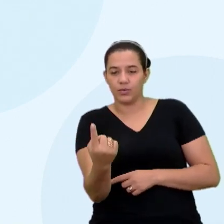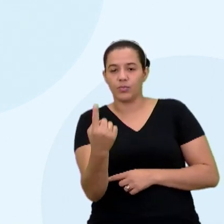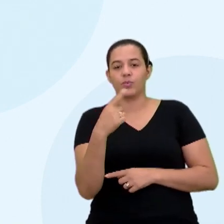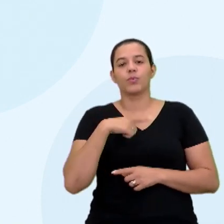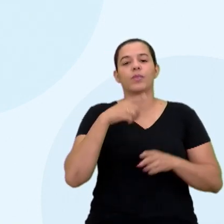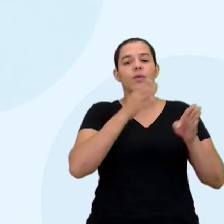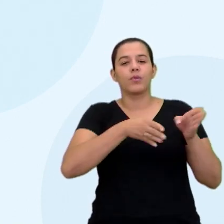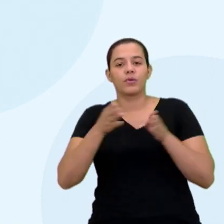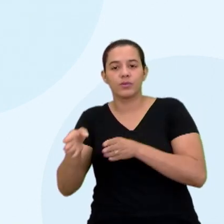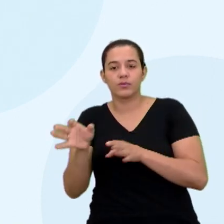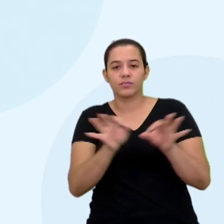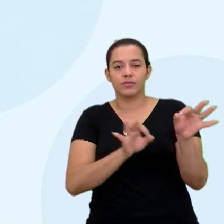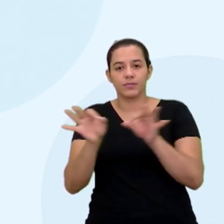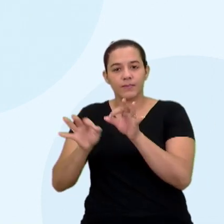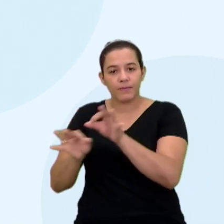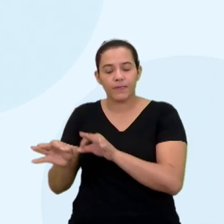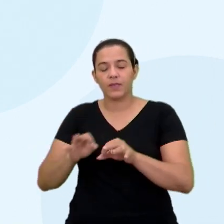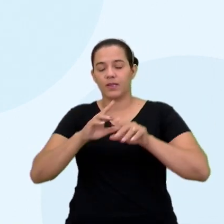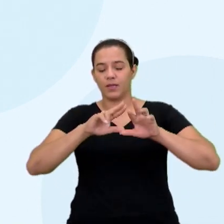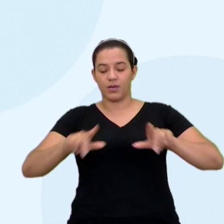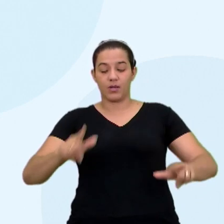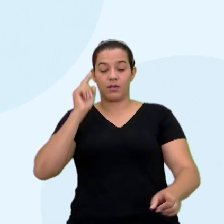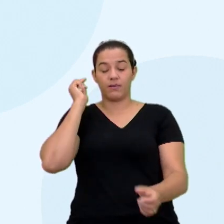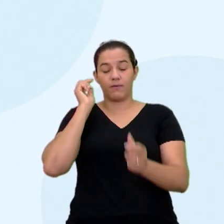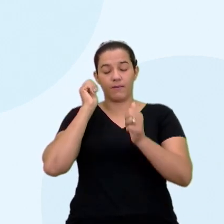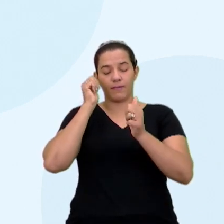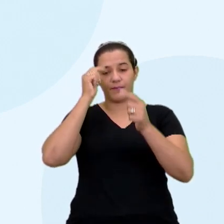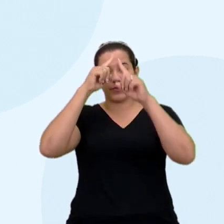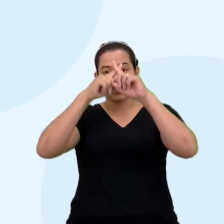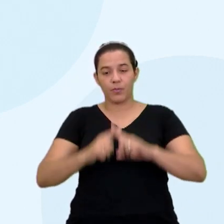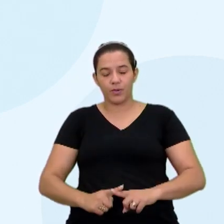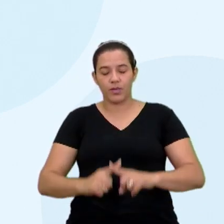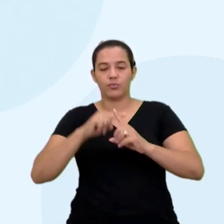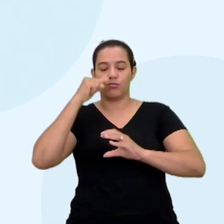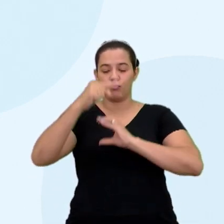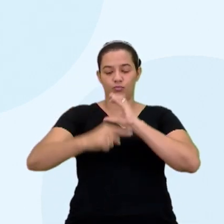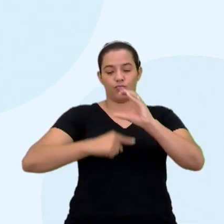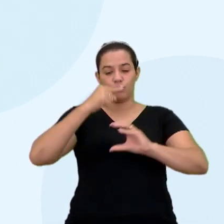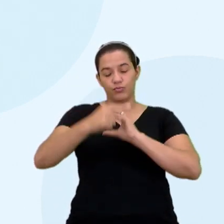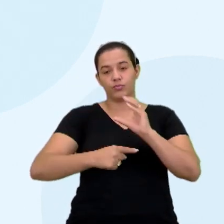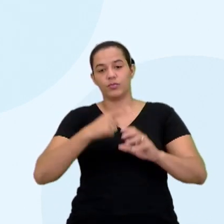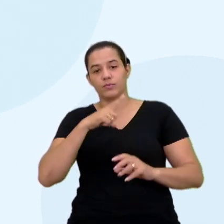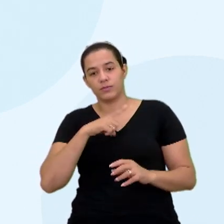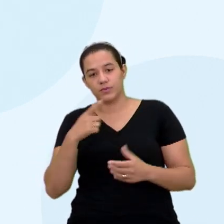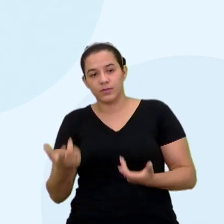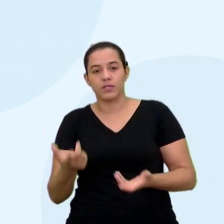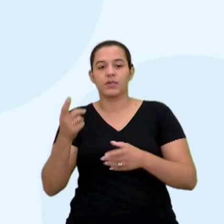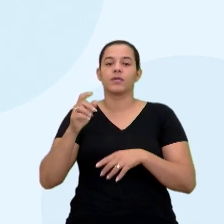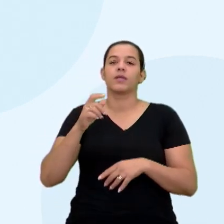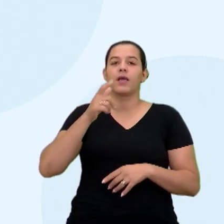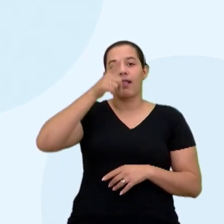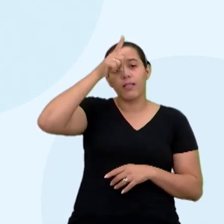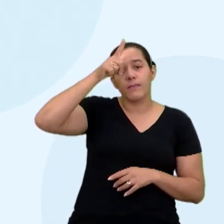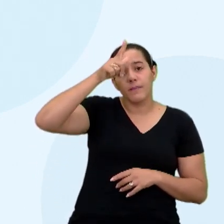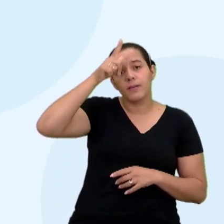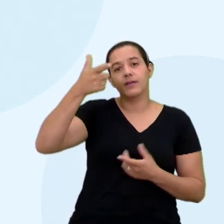de campeonato europeu e a organização de campeonato mundial. A Itália tem Liga Nacional, a Alemanha tem Liga Nacional, eles começam